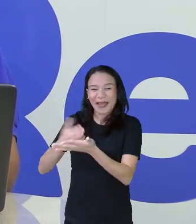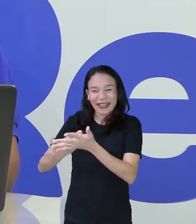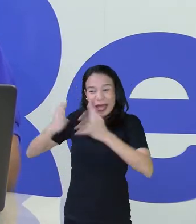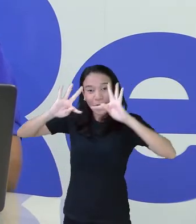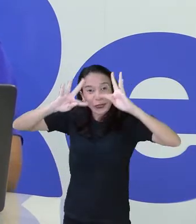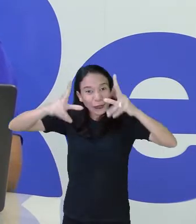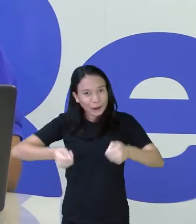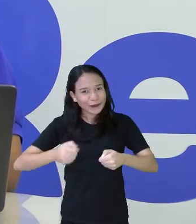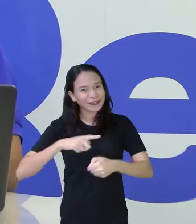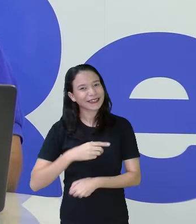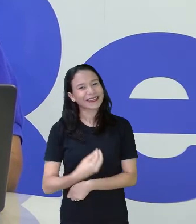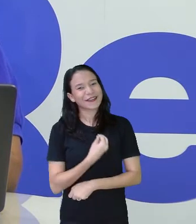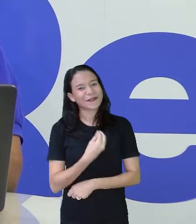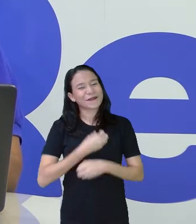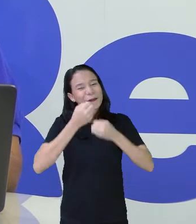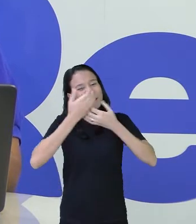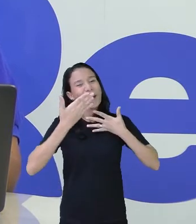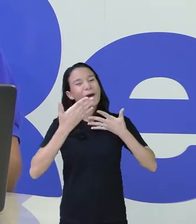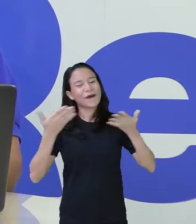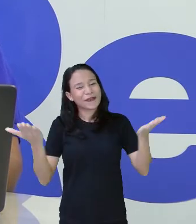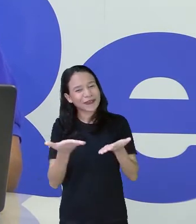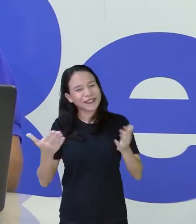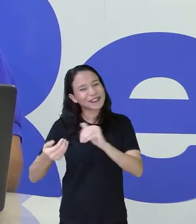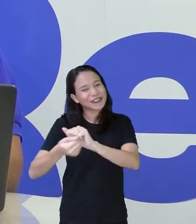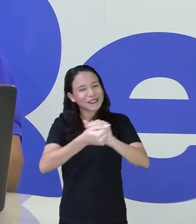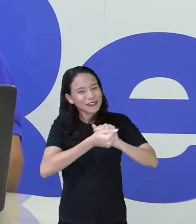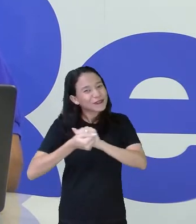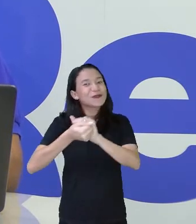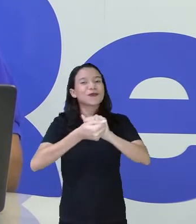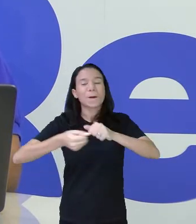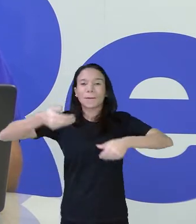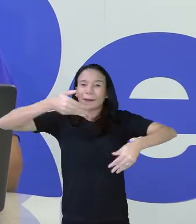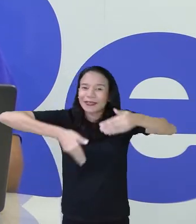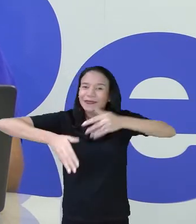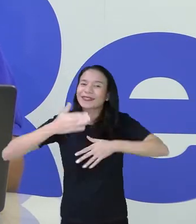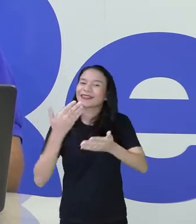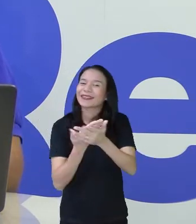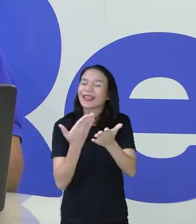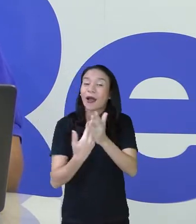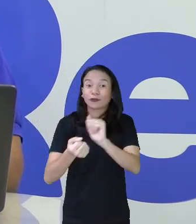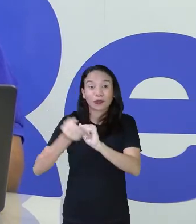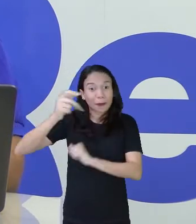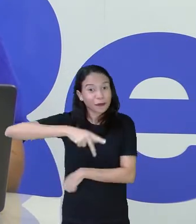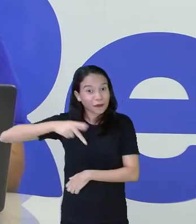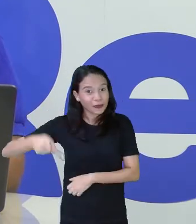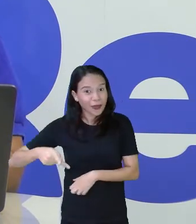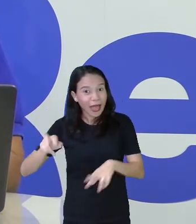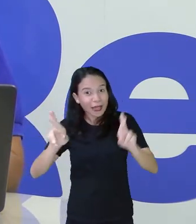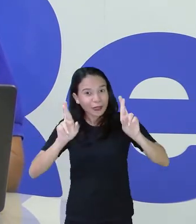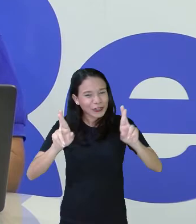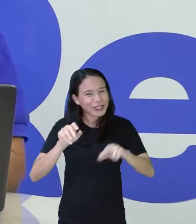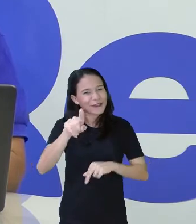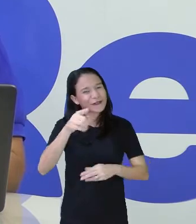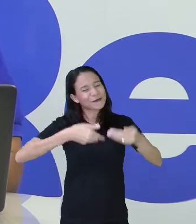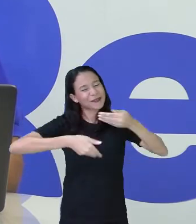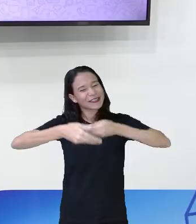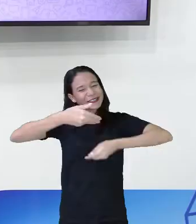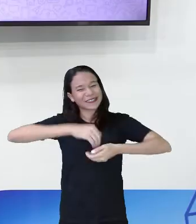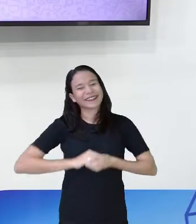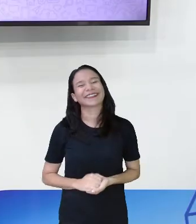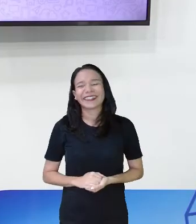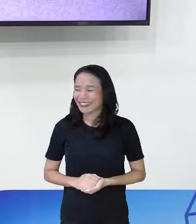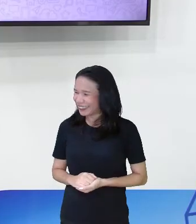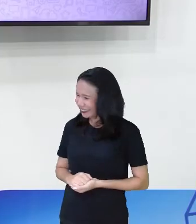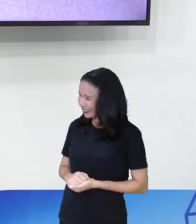Que bom, né, que eu estou por aqui para fazer parte dessa aula com a professora e aguardando a participação de vocês.